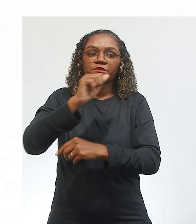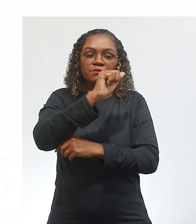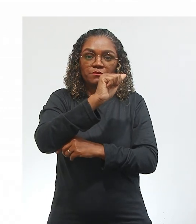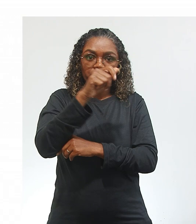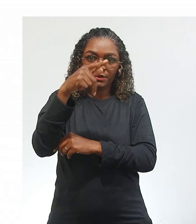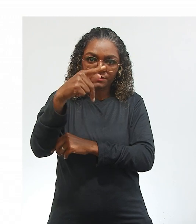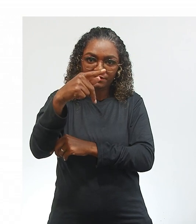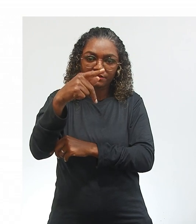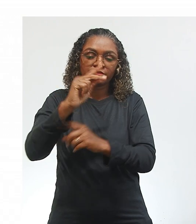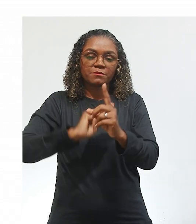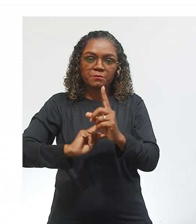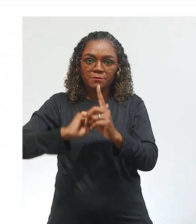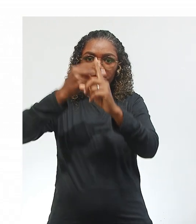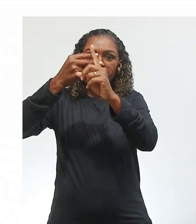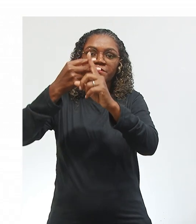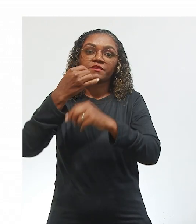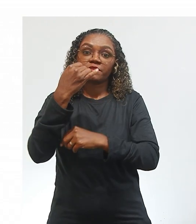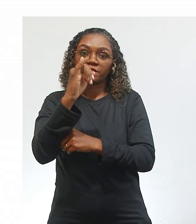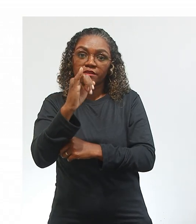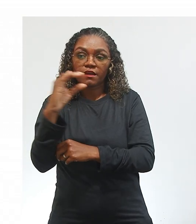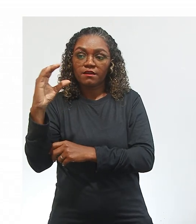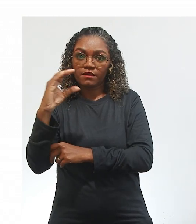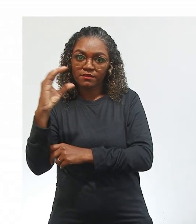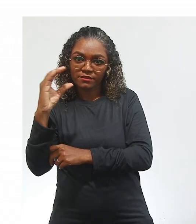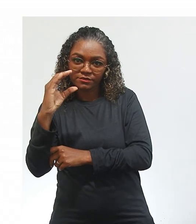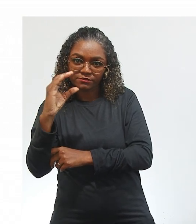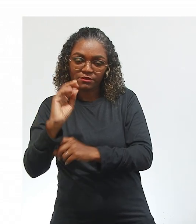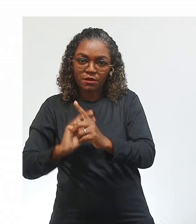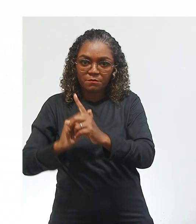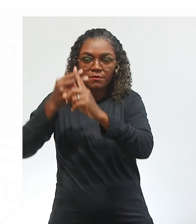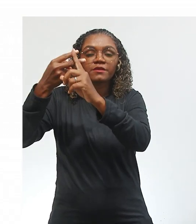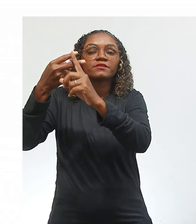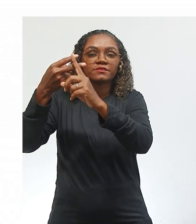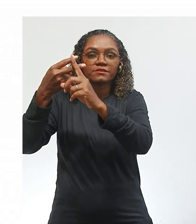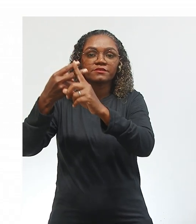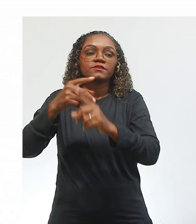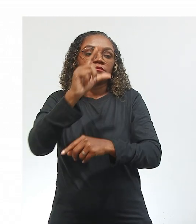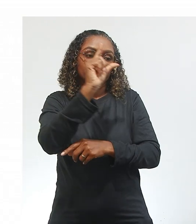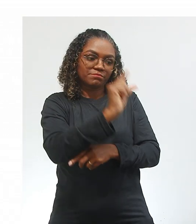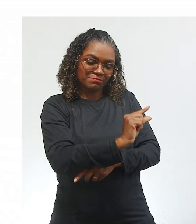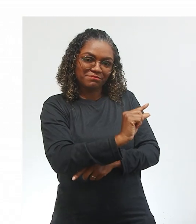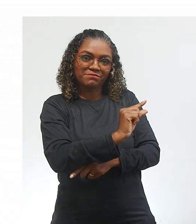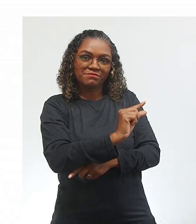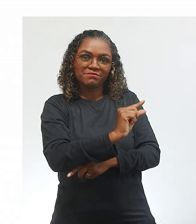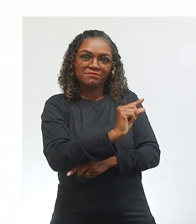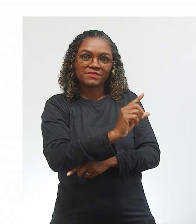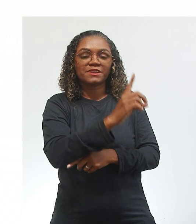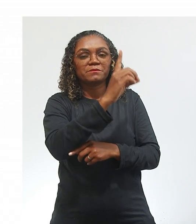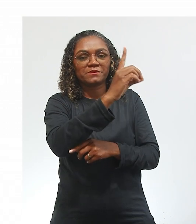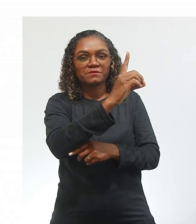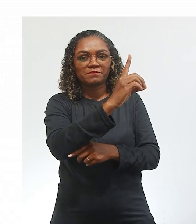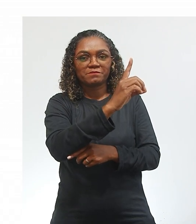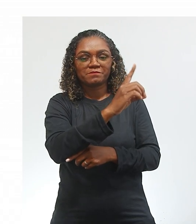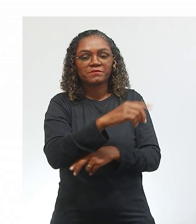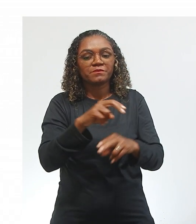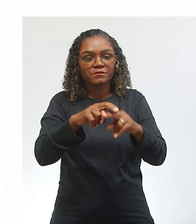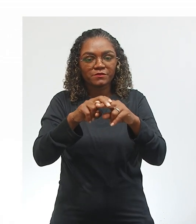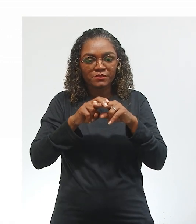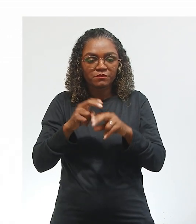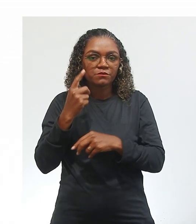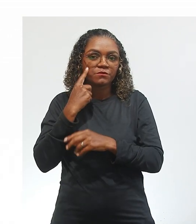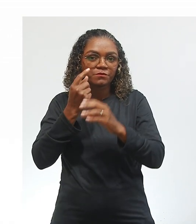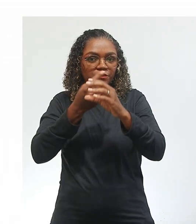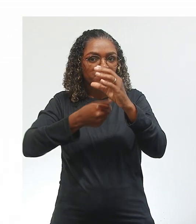passivo já é ao contrário, eu lanço a crédito, né, aumento a crédito e diminuo ou dou baixa a débito. Então, lancei aqui o